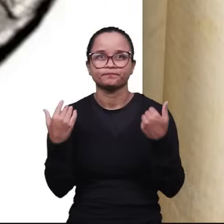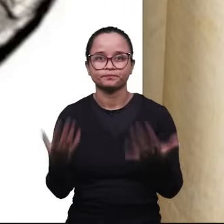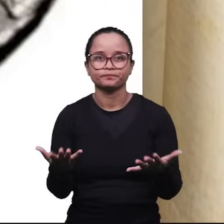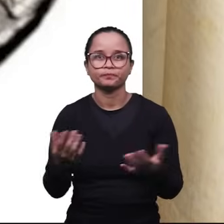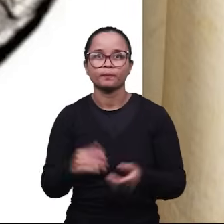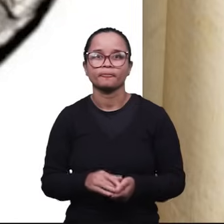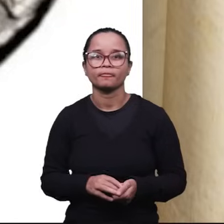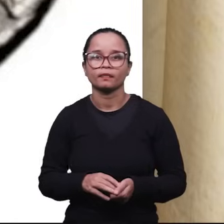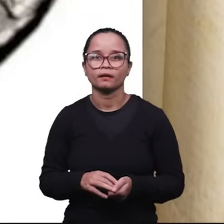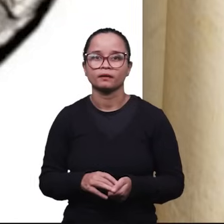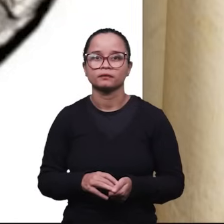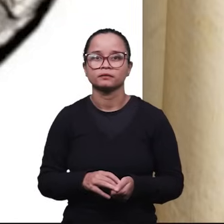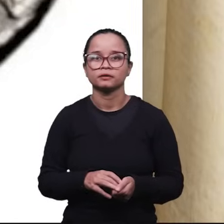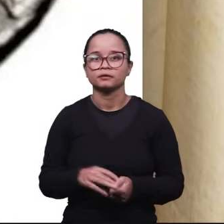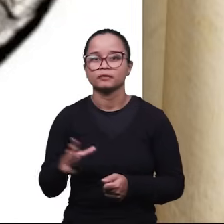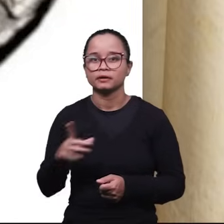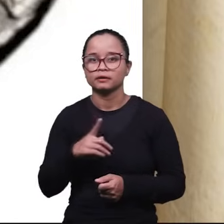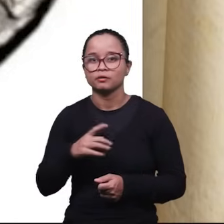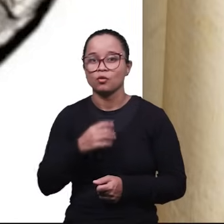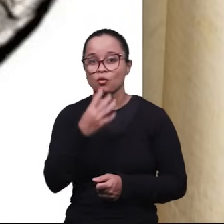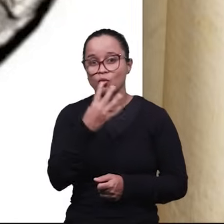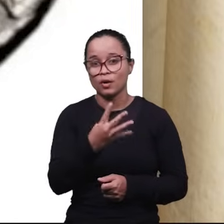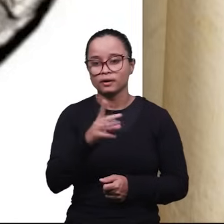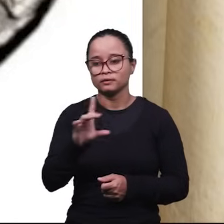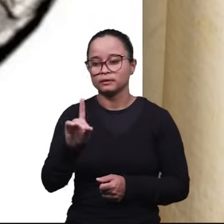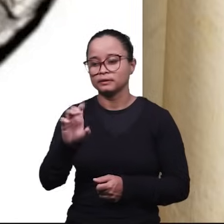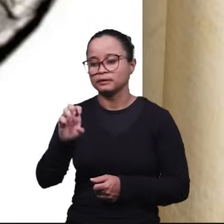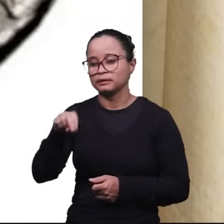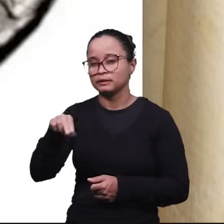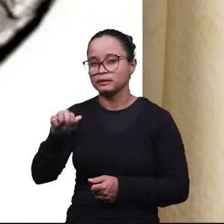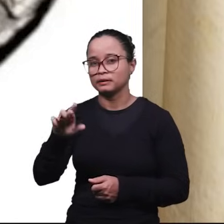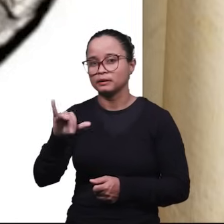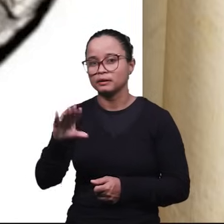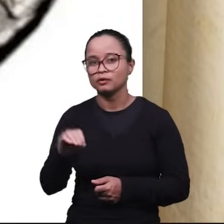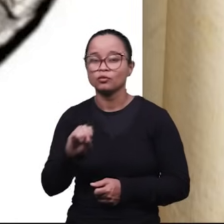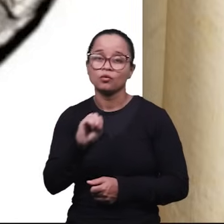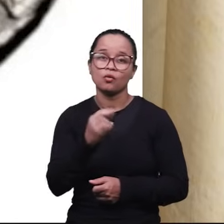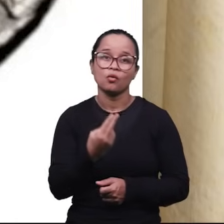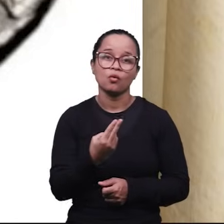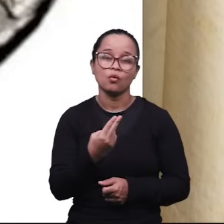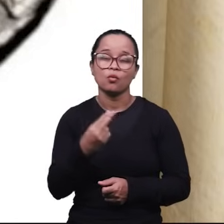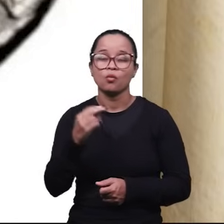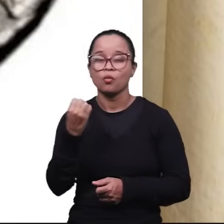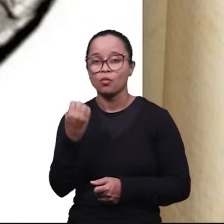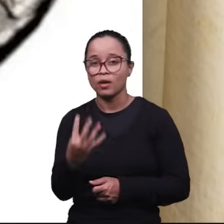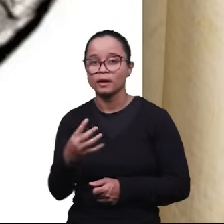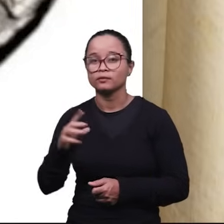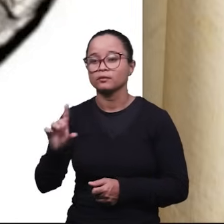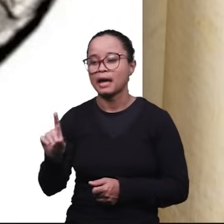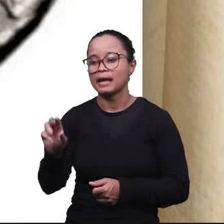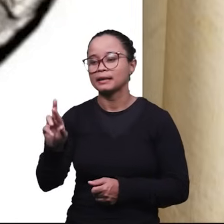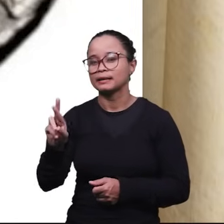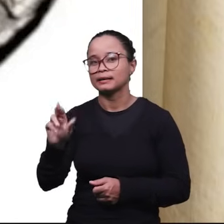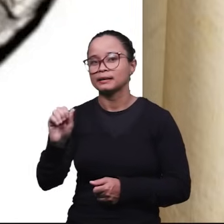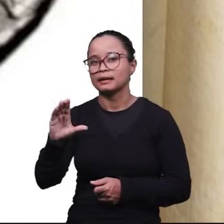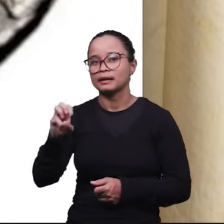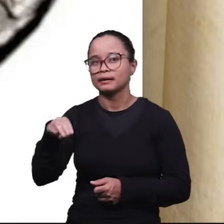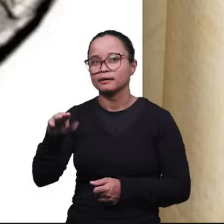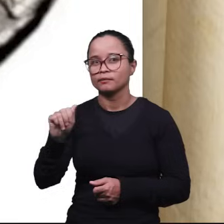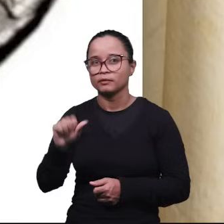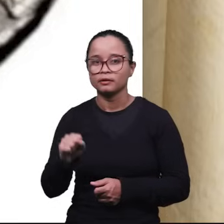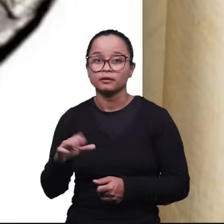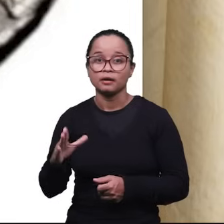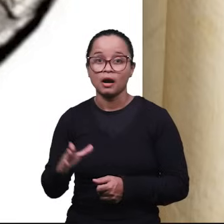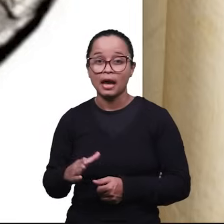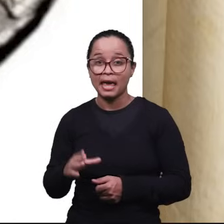então ela valia 4 denários ou 4 dracmas. E era a única